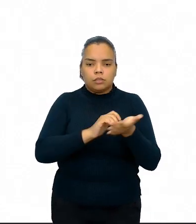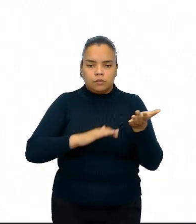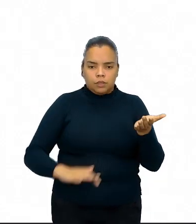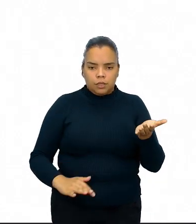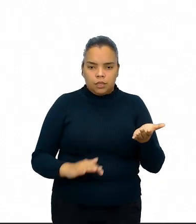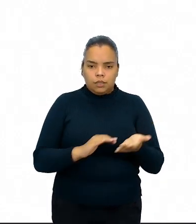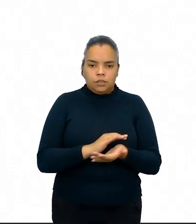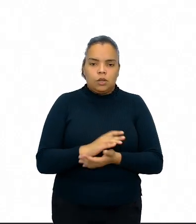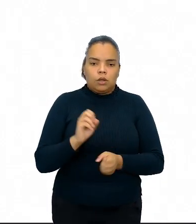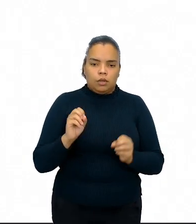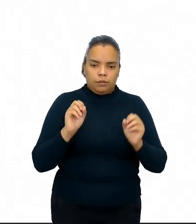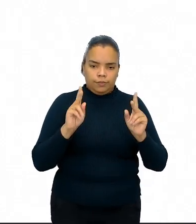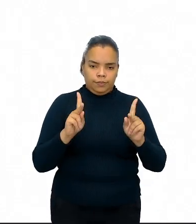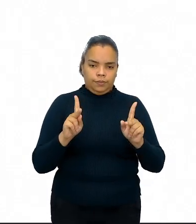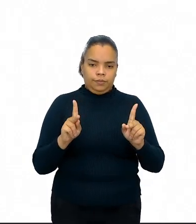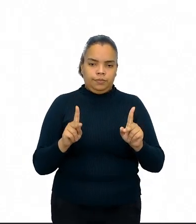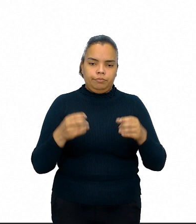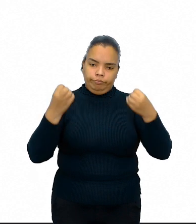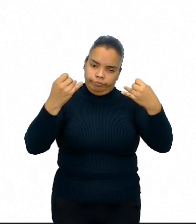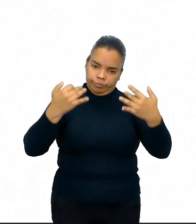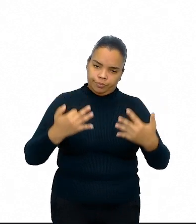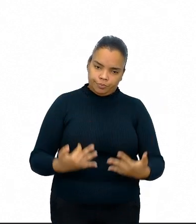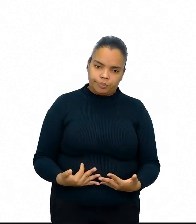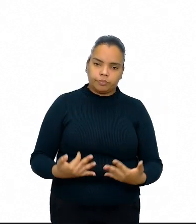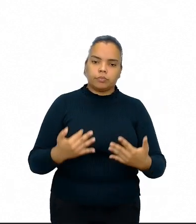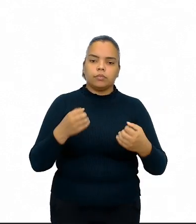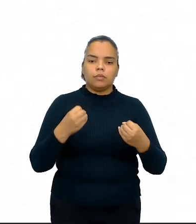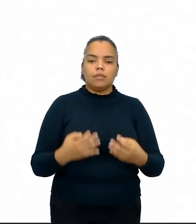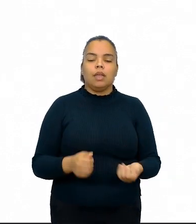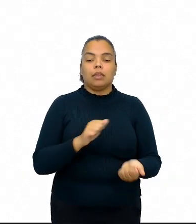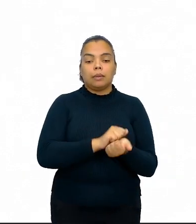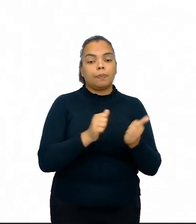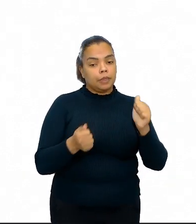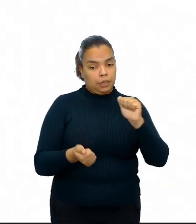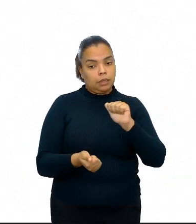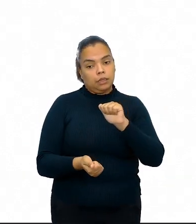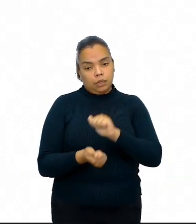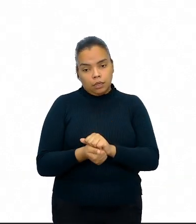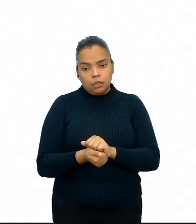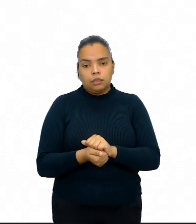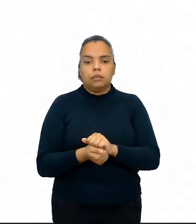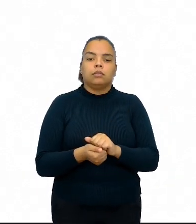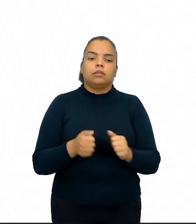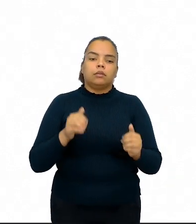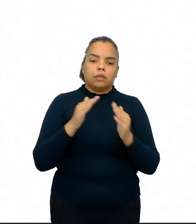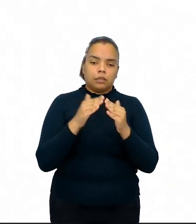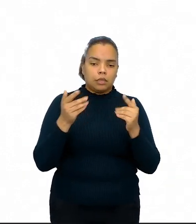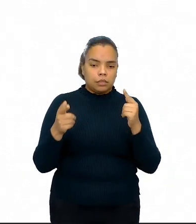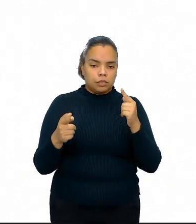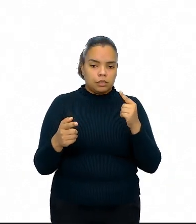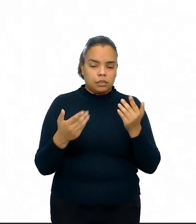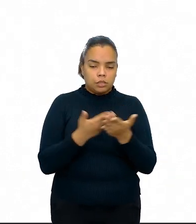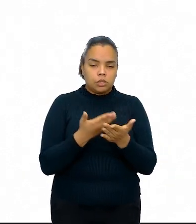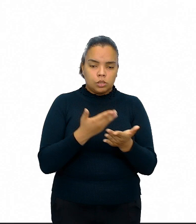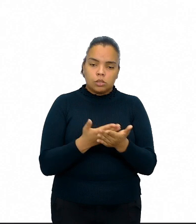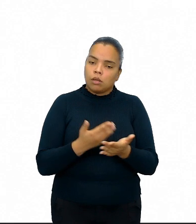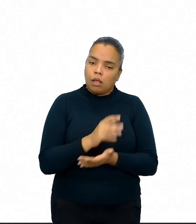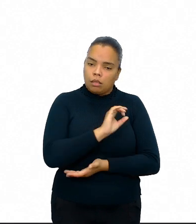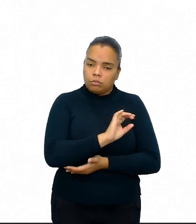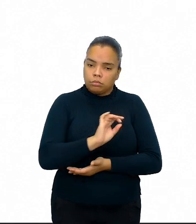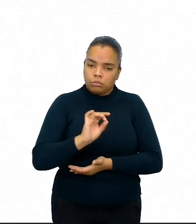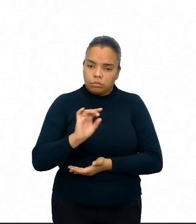atividades, replicar, por que não, nas suas escolas, sempre adaptando, né, de acordo com a realidade, e também para deixar as